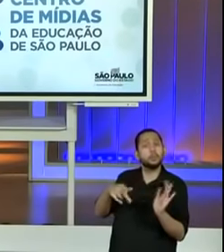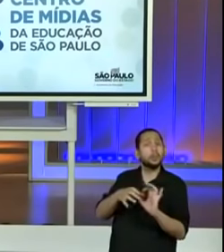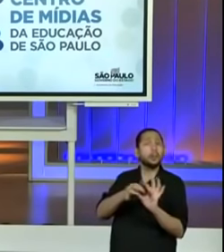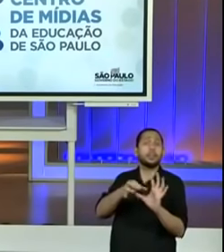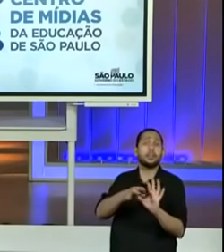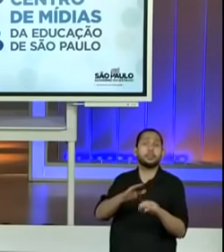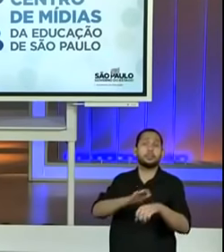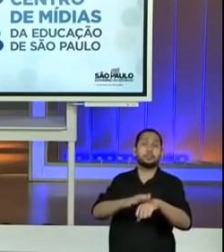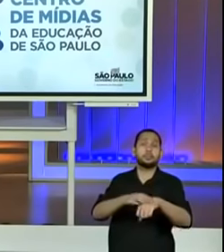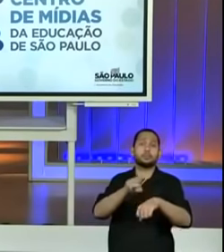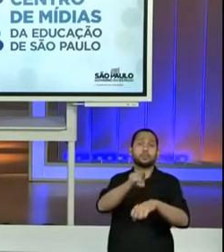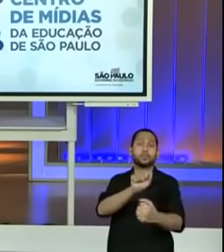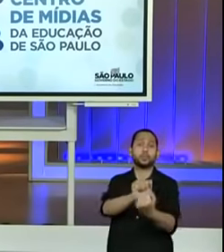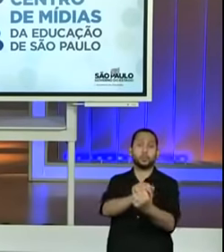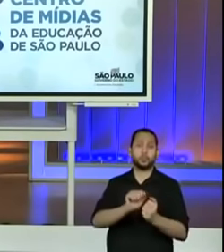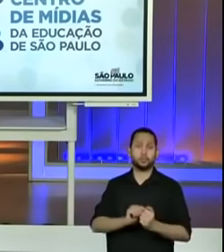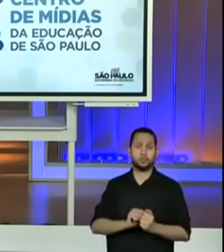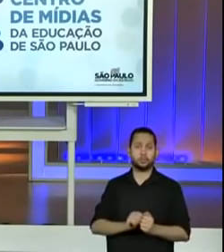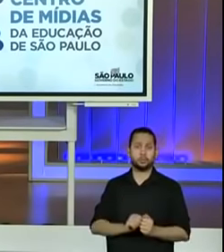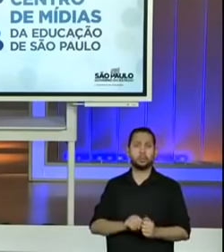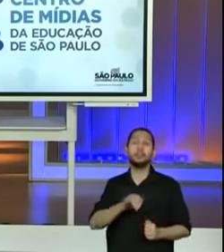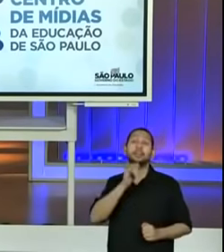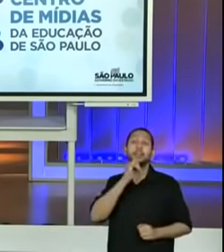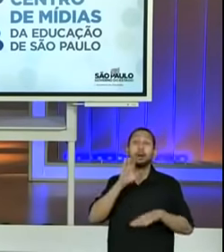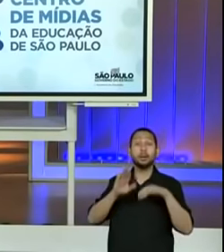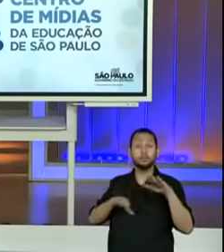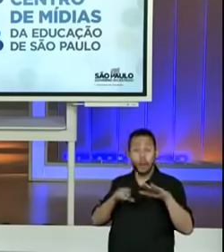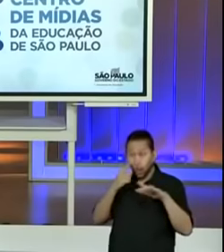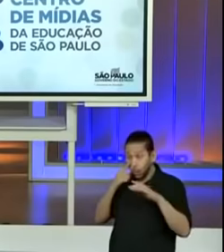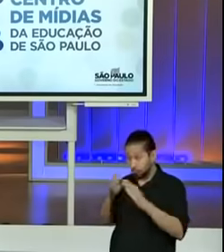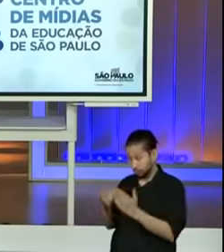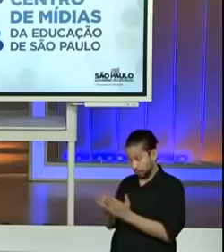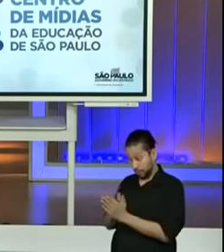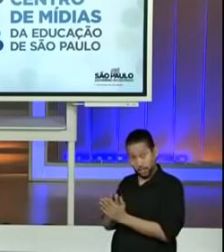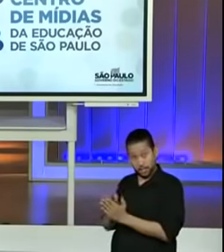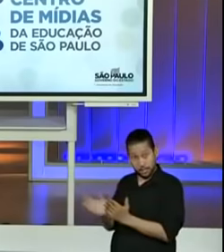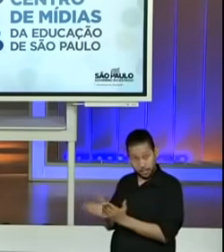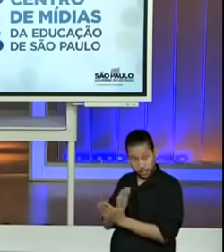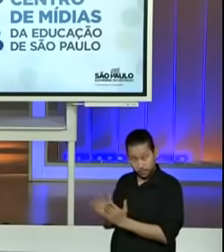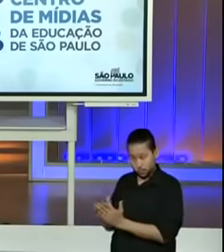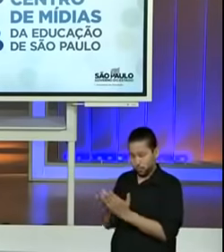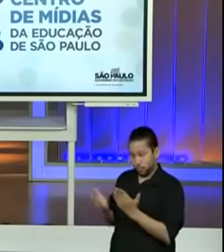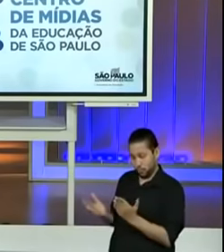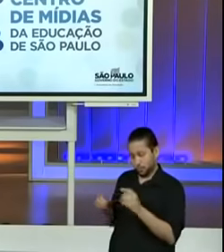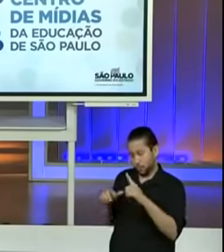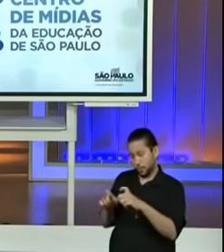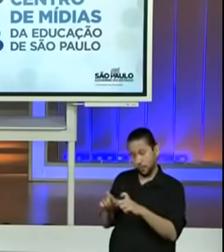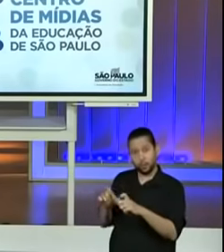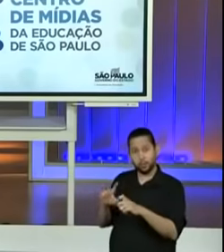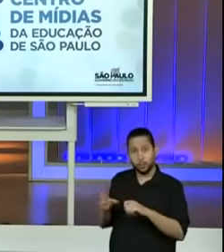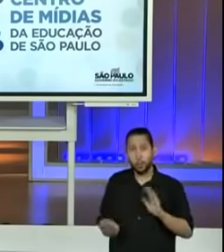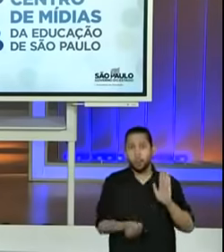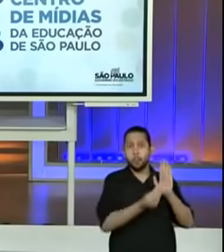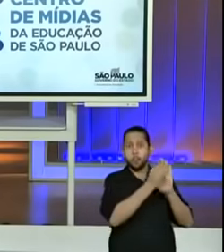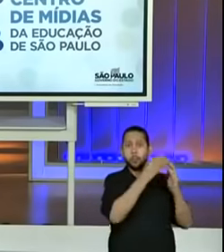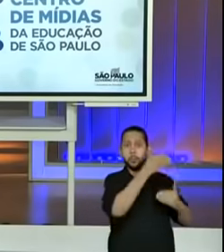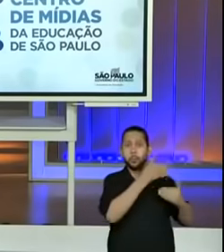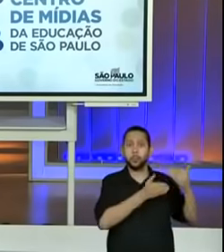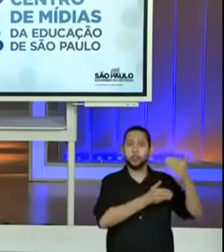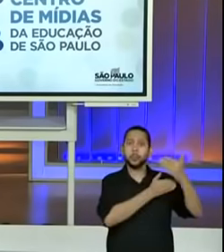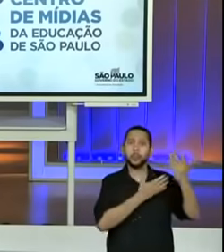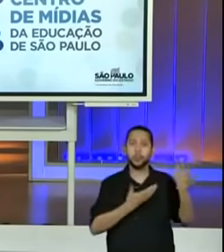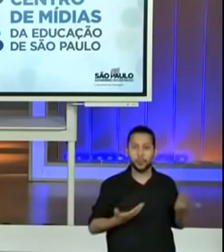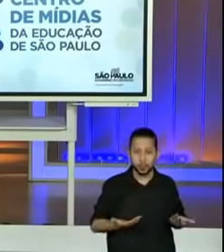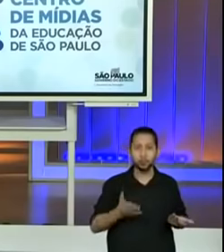tá? Então, às vezes, vocês vão perceber que vão vir imagens do EMAI do 4º ano. Eu já utilizei imagens do EMAI do 6º ano, do